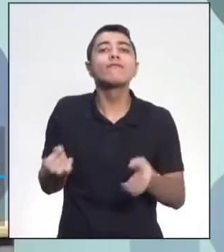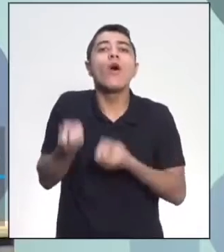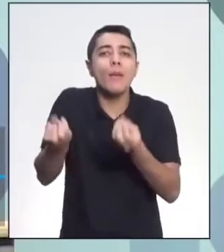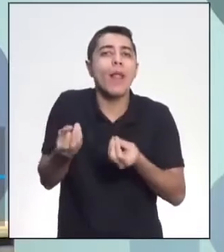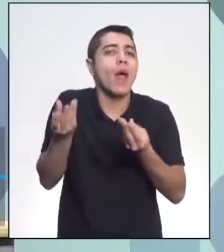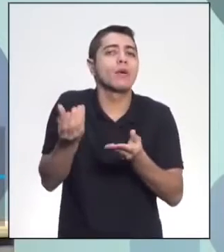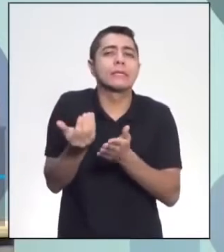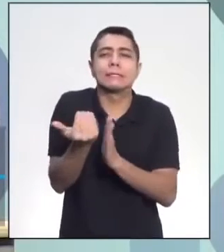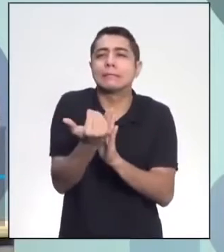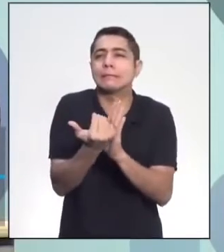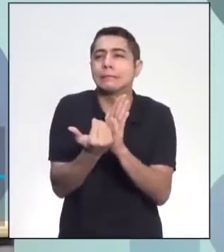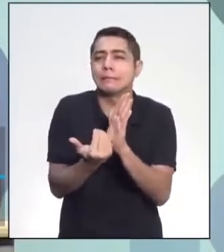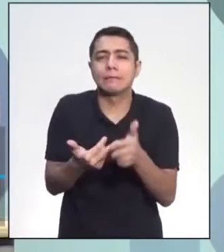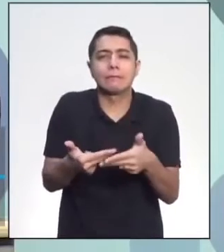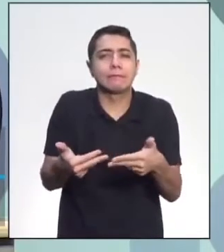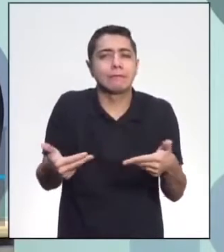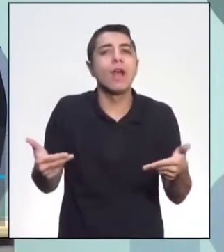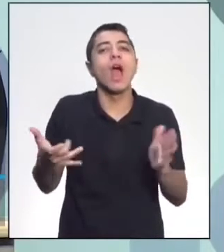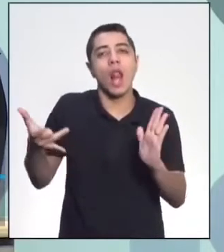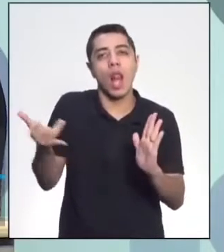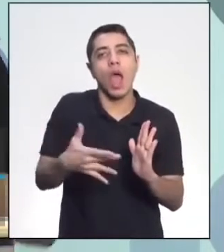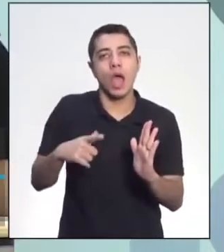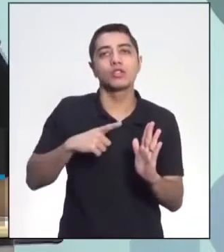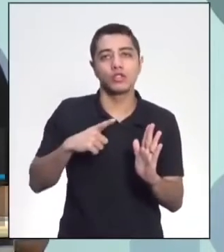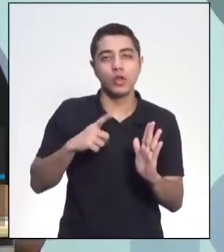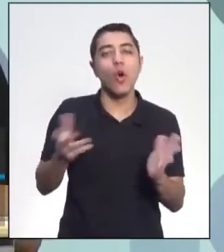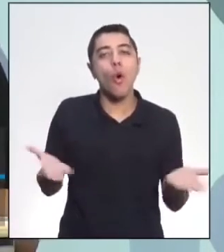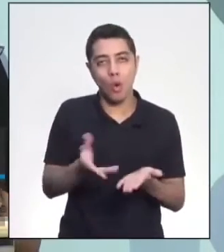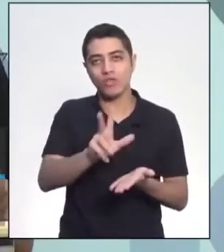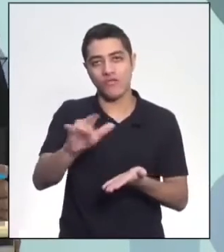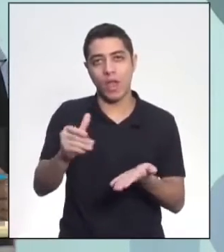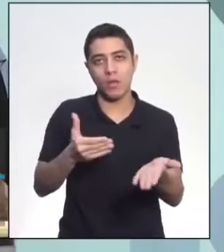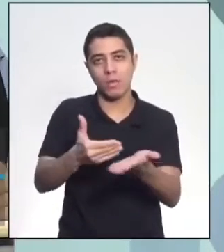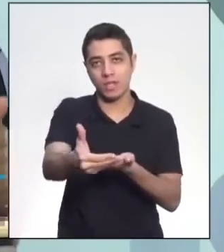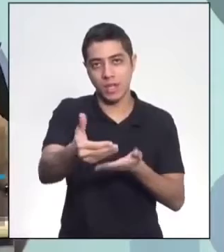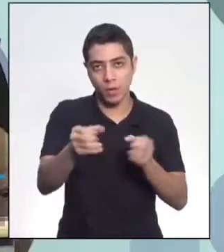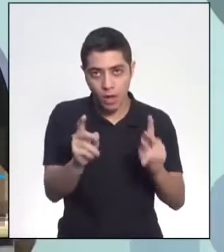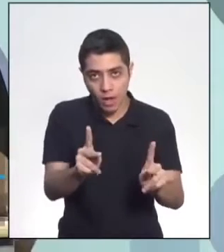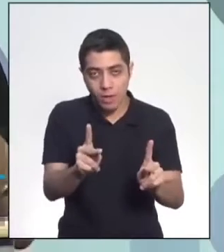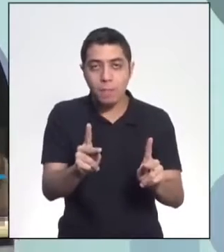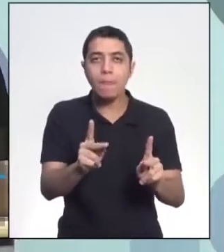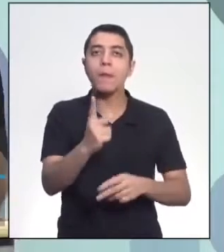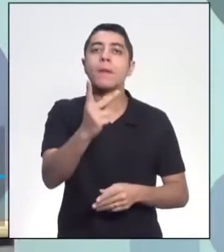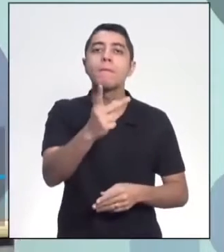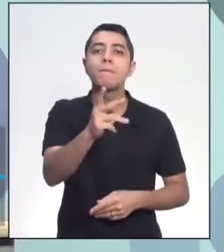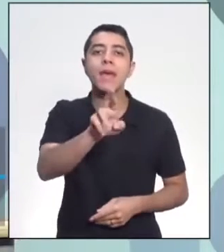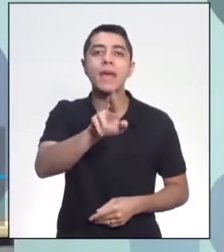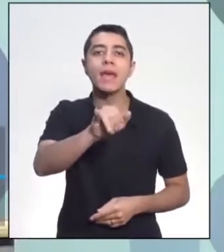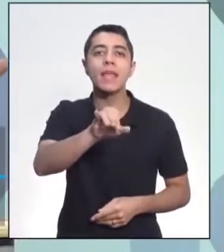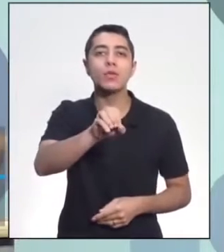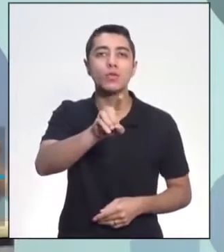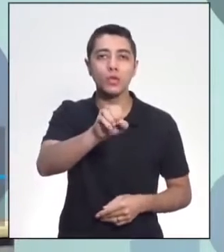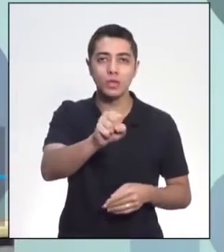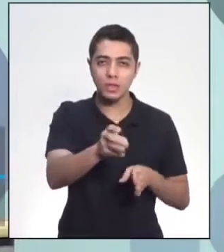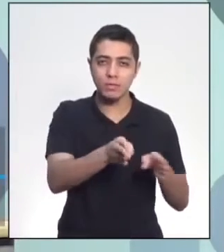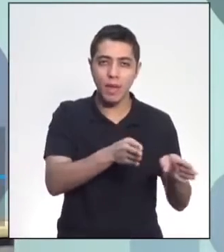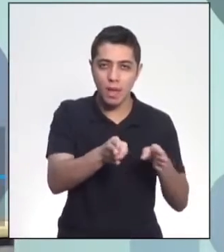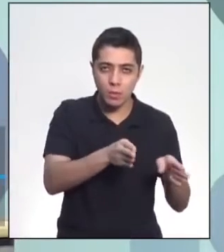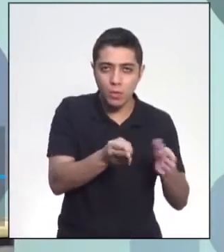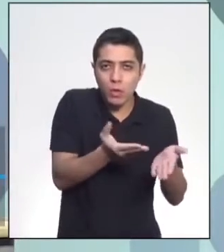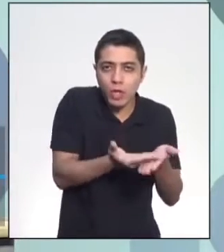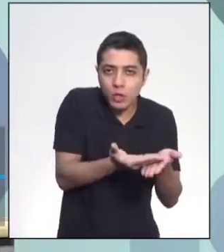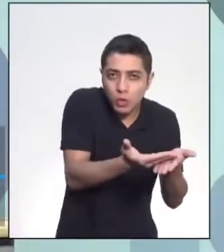que a gente vai começar hoje. O que a gente vai fazer hoje, além desse estudo dos períodos, é já dar início aos exercícios